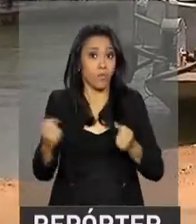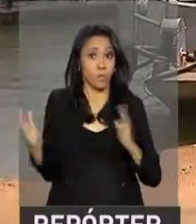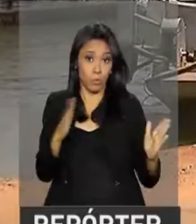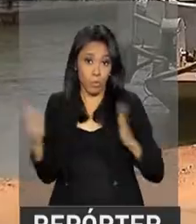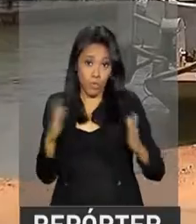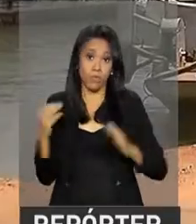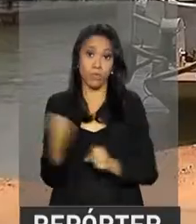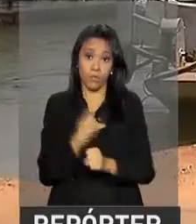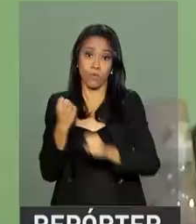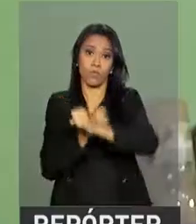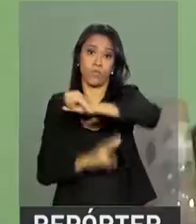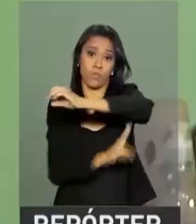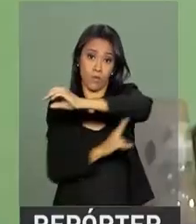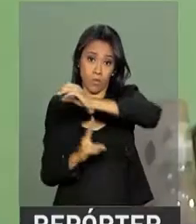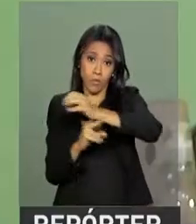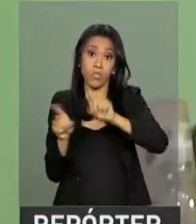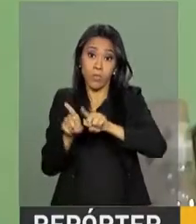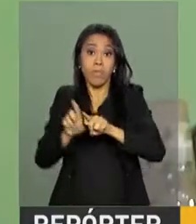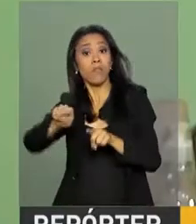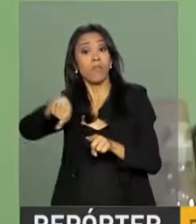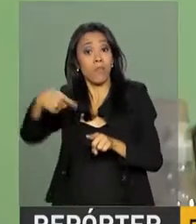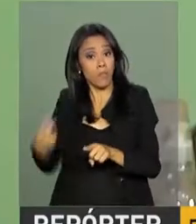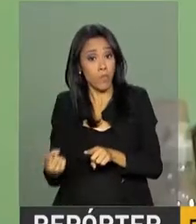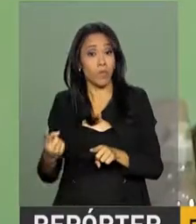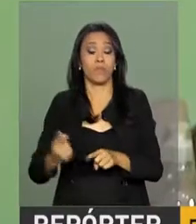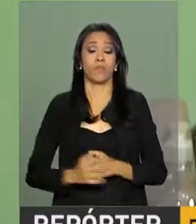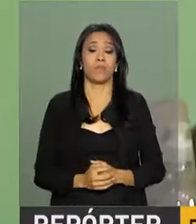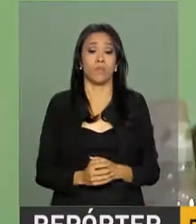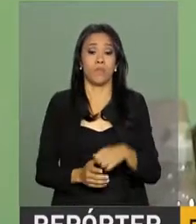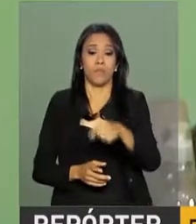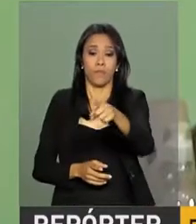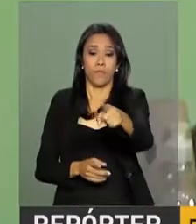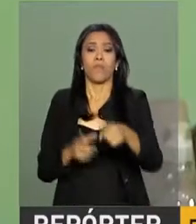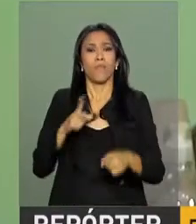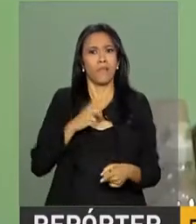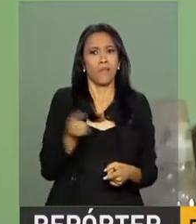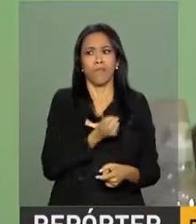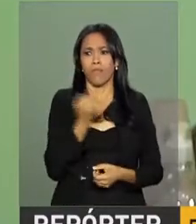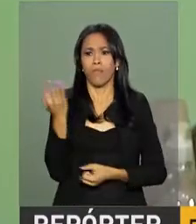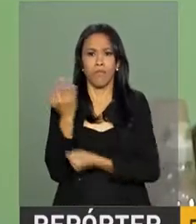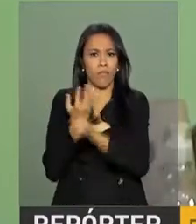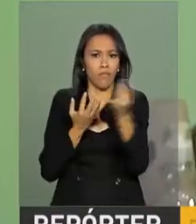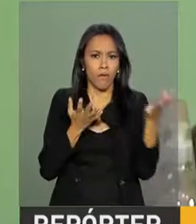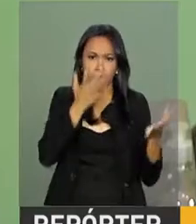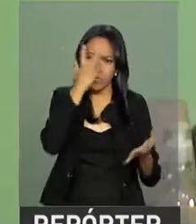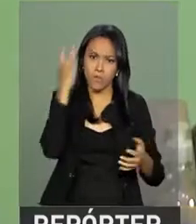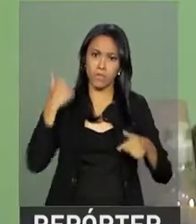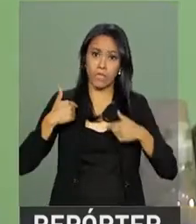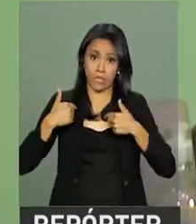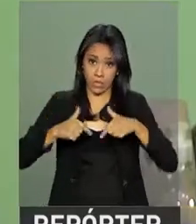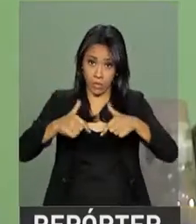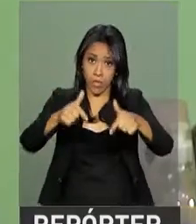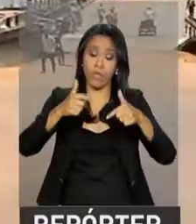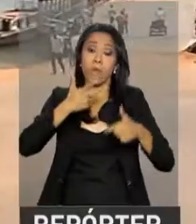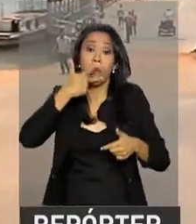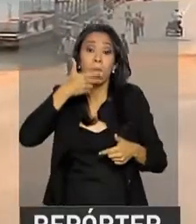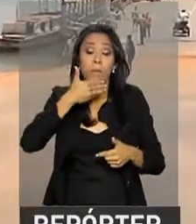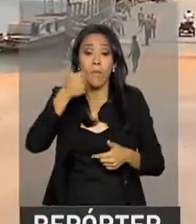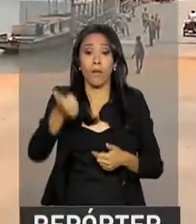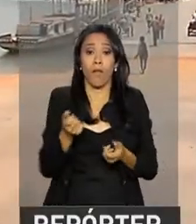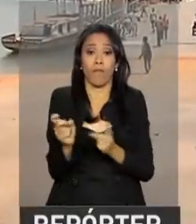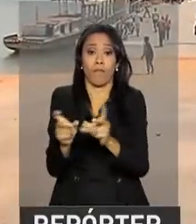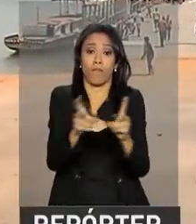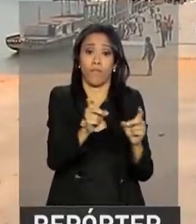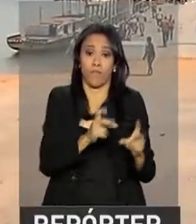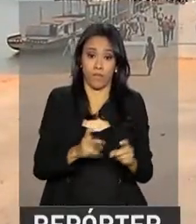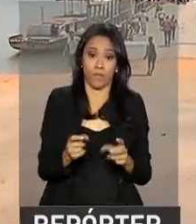da construção vai ter muita muita gente trabalhando vai melhorar o comércio local a ponte